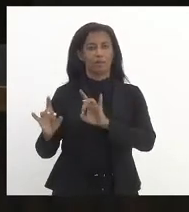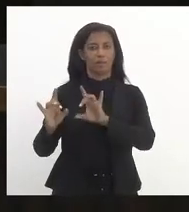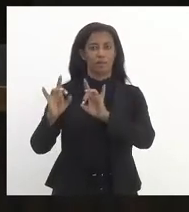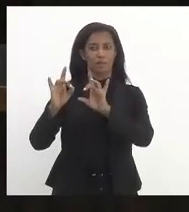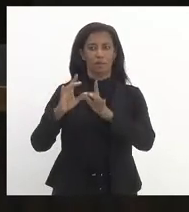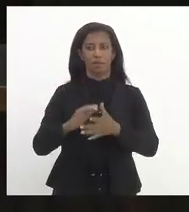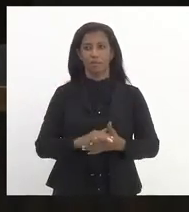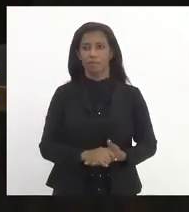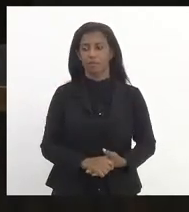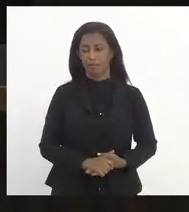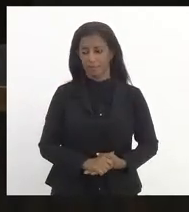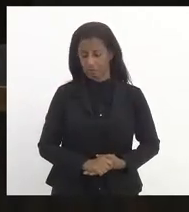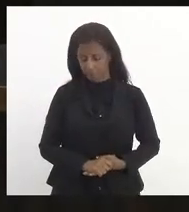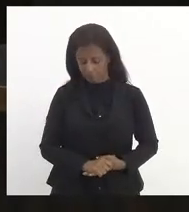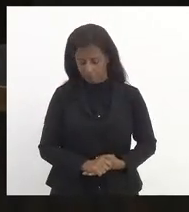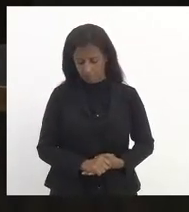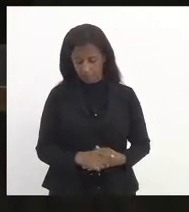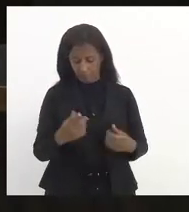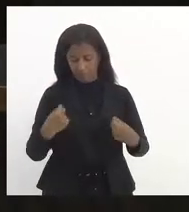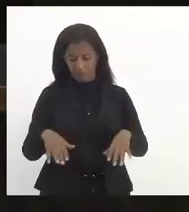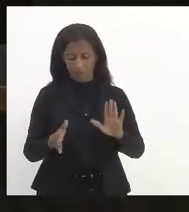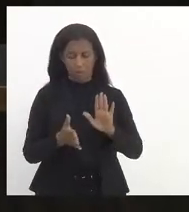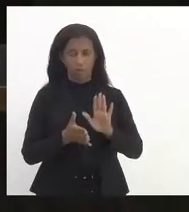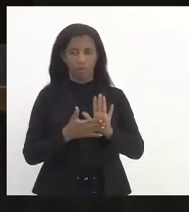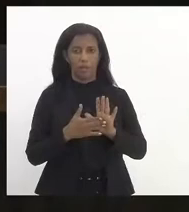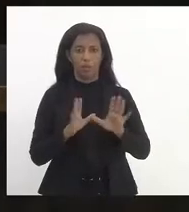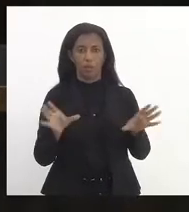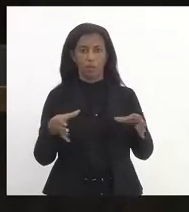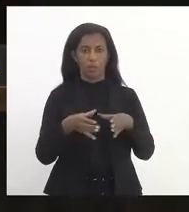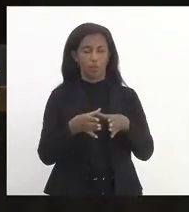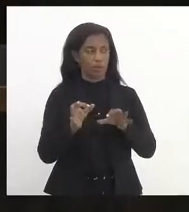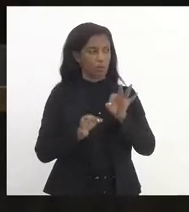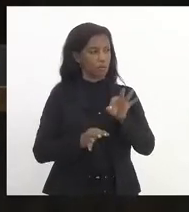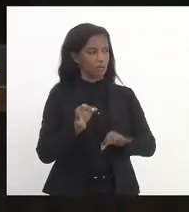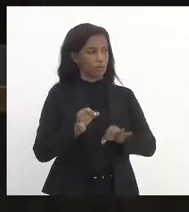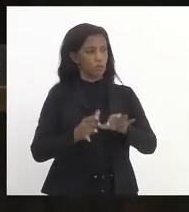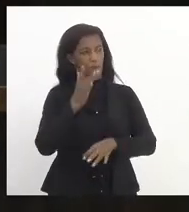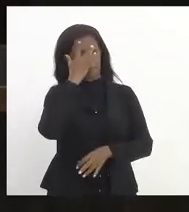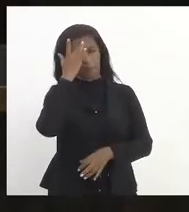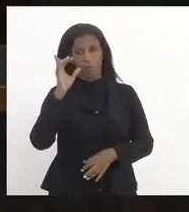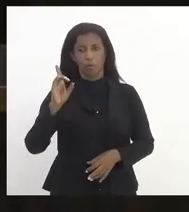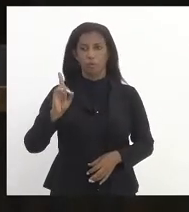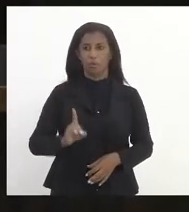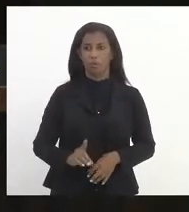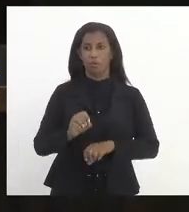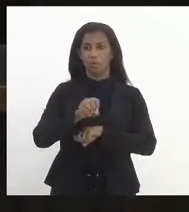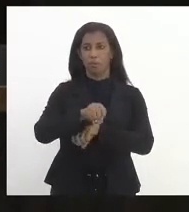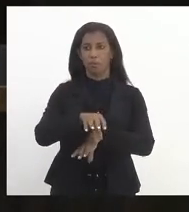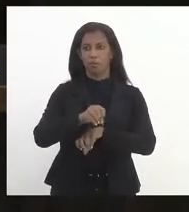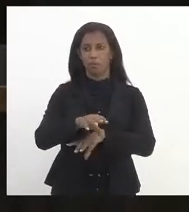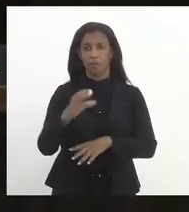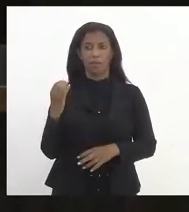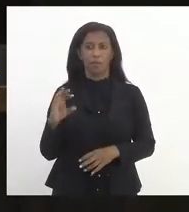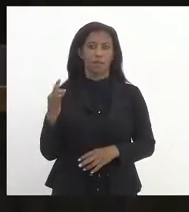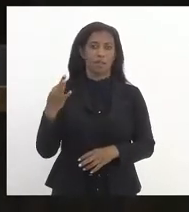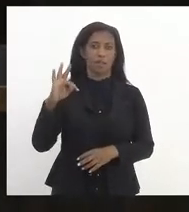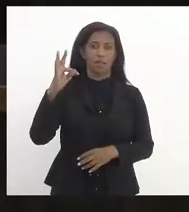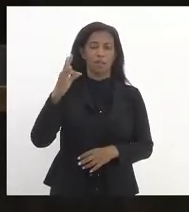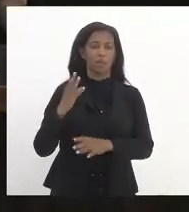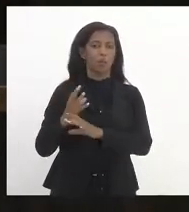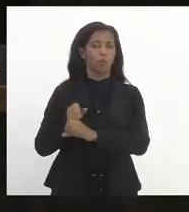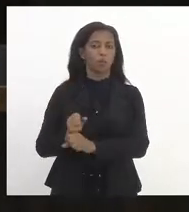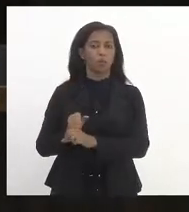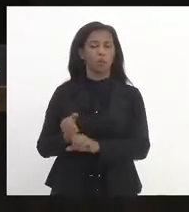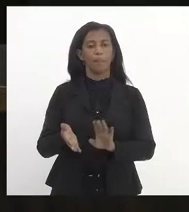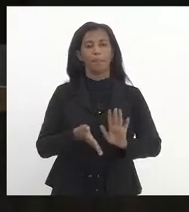que menciona. Pendendo de pareceres das comissões de Constituição e Justiça, da Pessoa com Deficiência, Educação, Ciência, Tecnologia e de Orçamento.